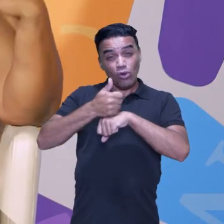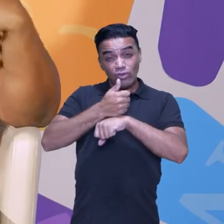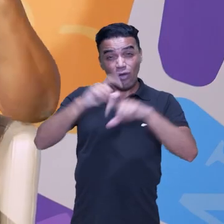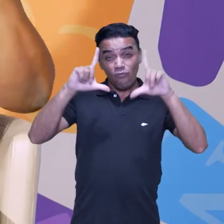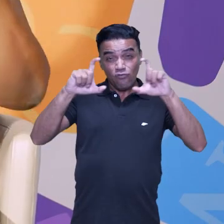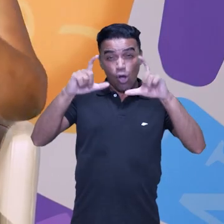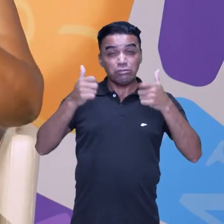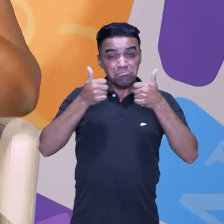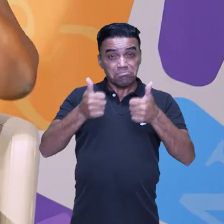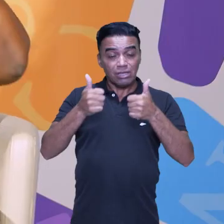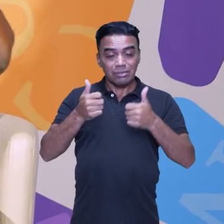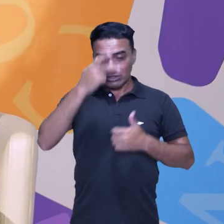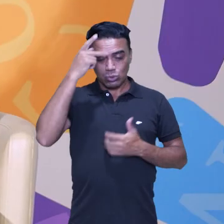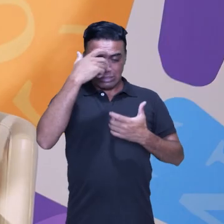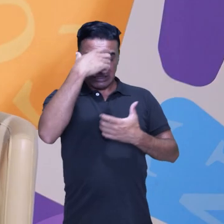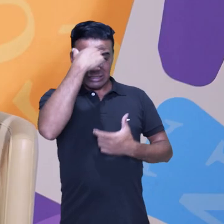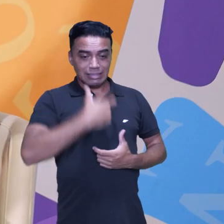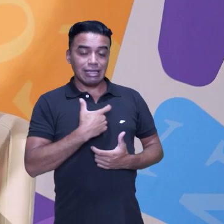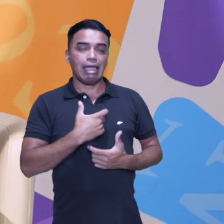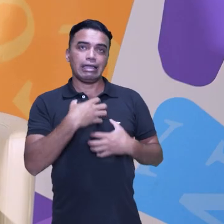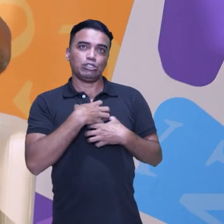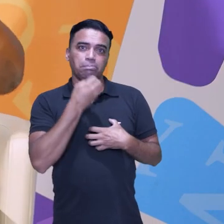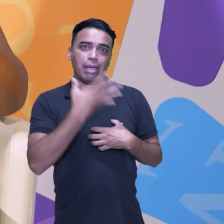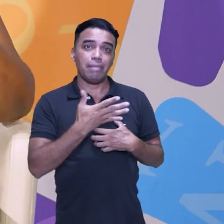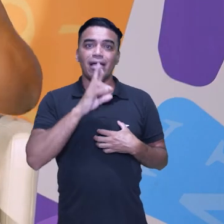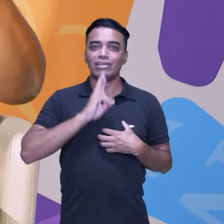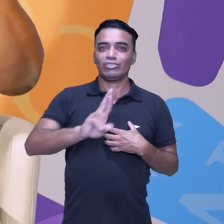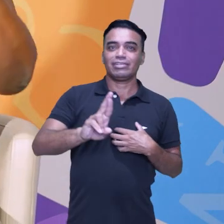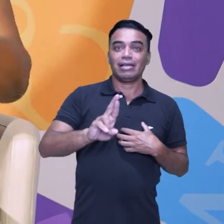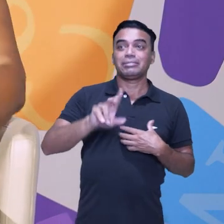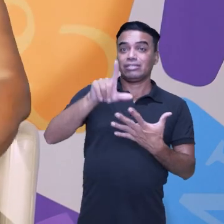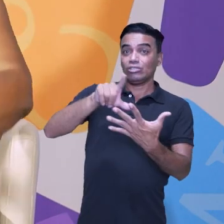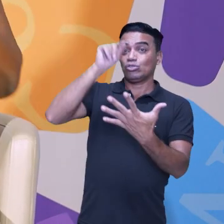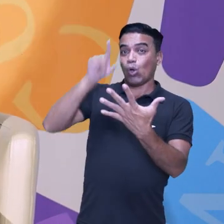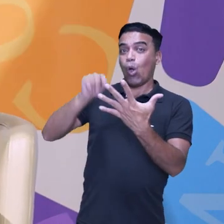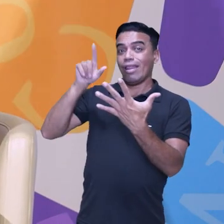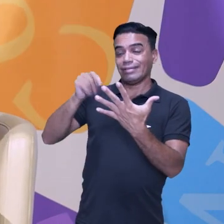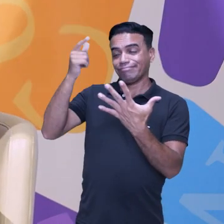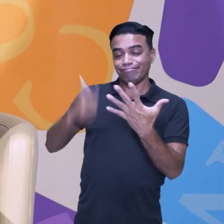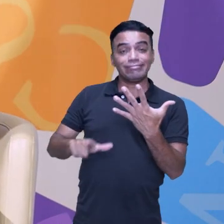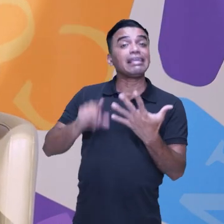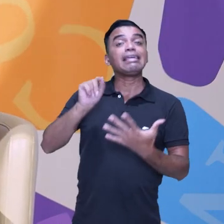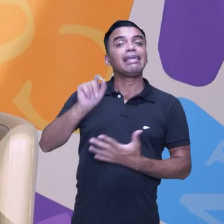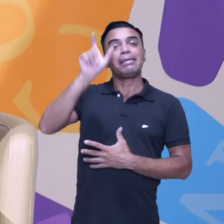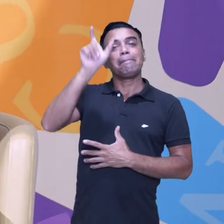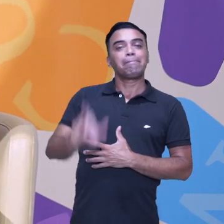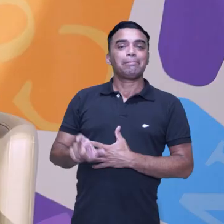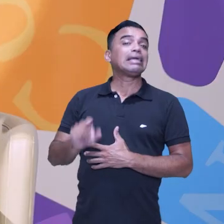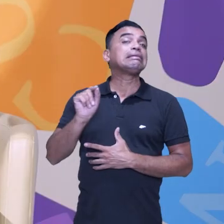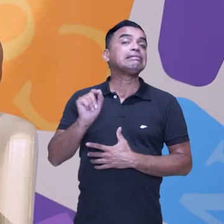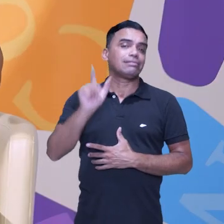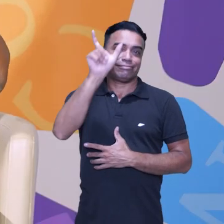essas pessoas se sintam bem, mas que essa foto tenha um resultado. E aí você precisa escolher novamente na curadoria quem é essa pessoa.